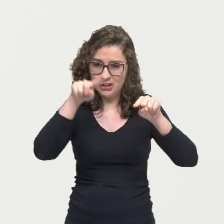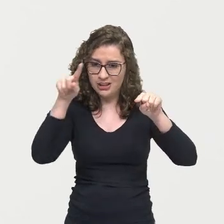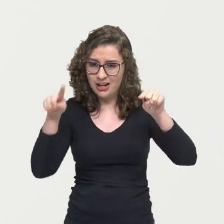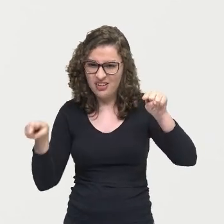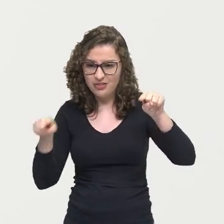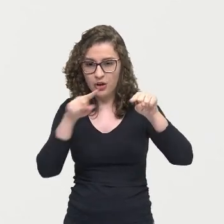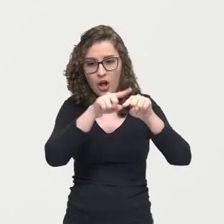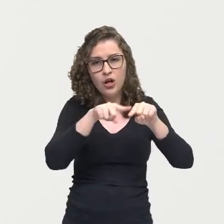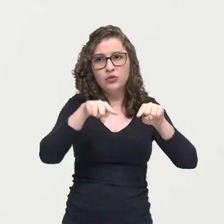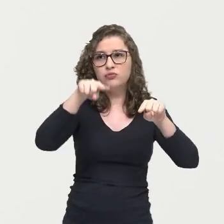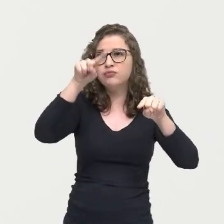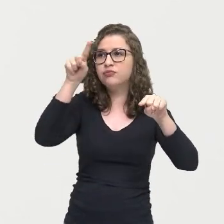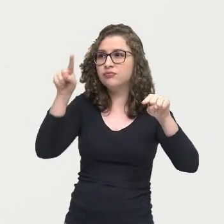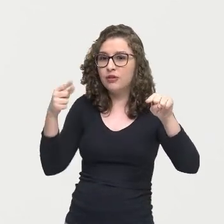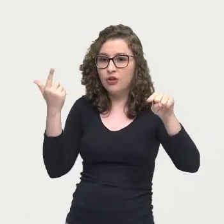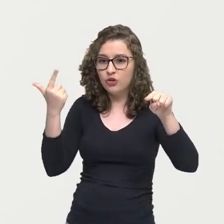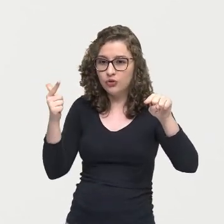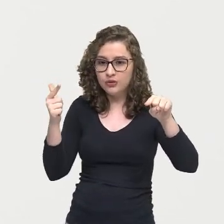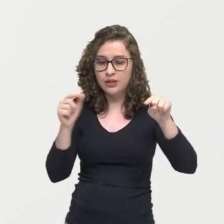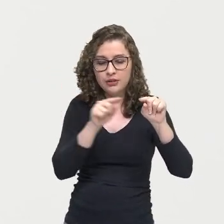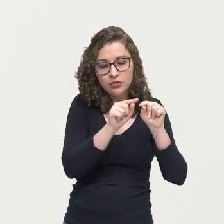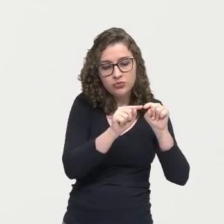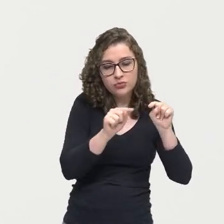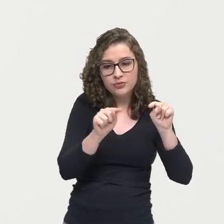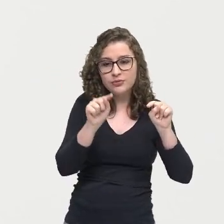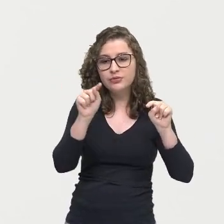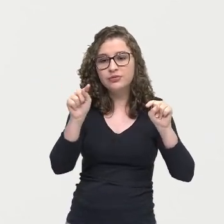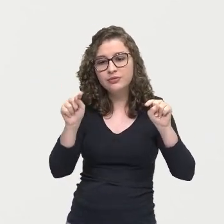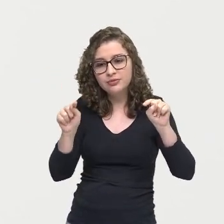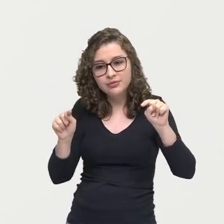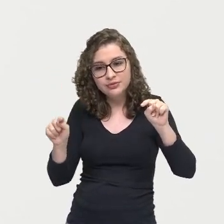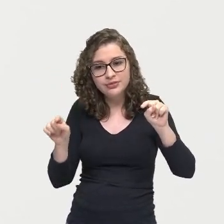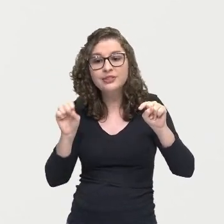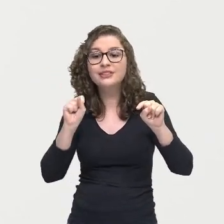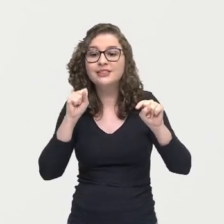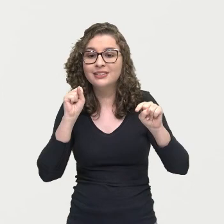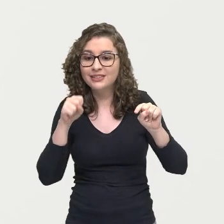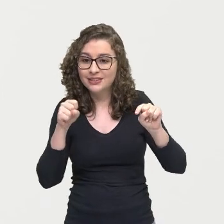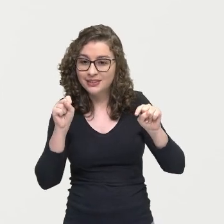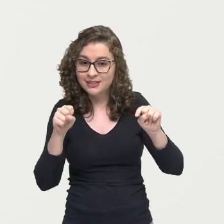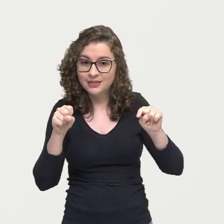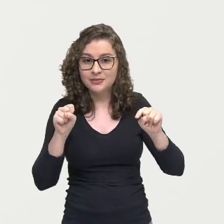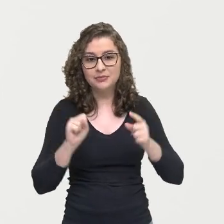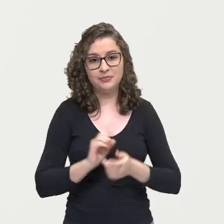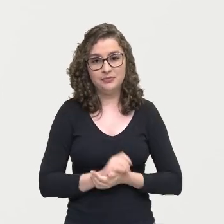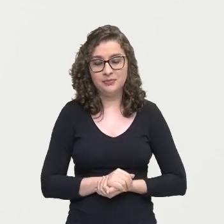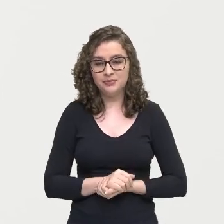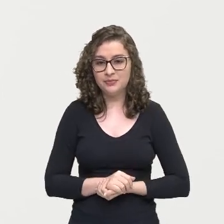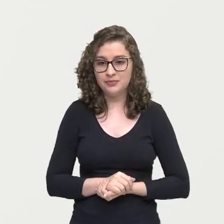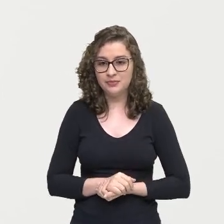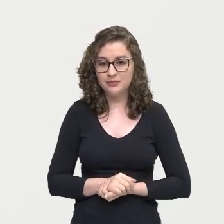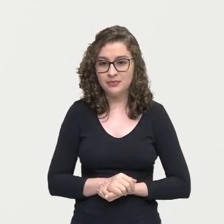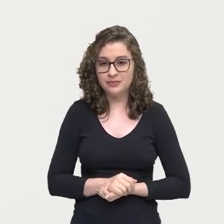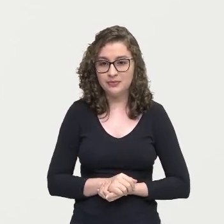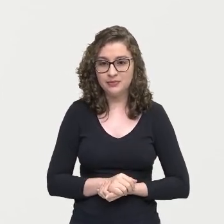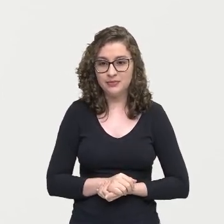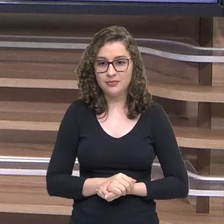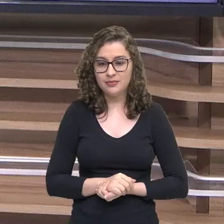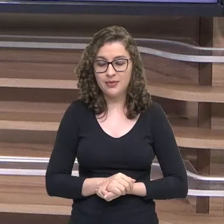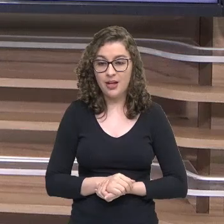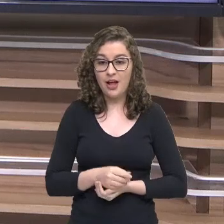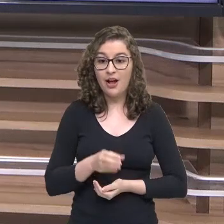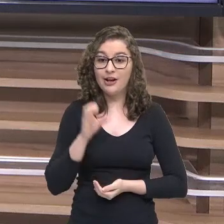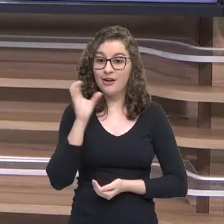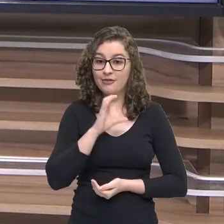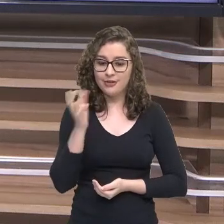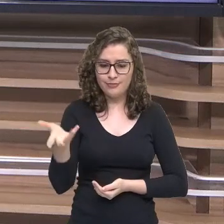de ativação, diminuindo essa energia, fazendo com que a velocidade seja mais rápida, né? A